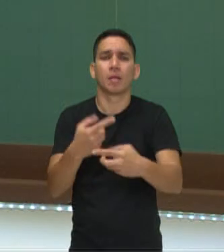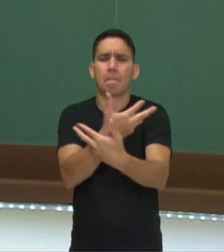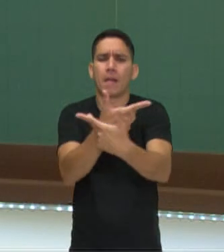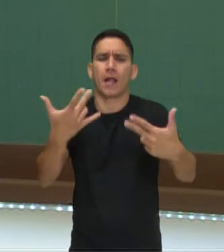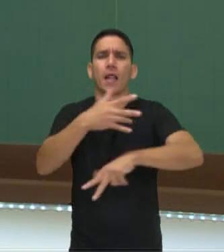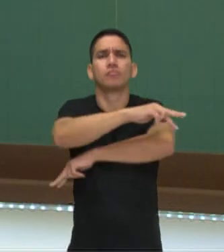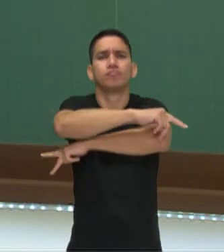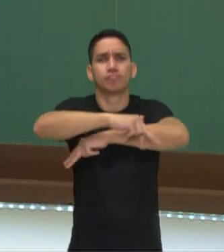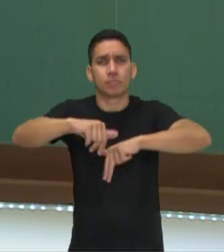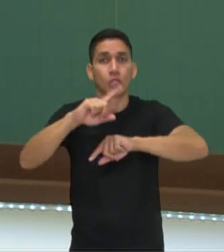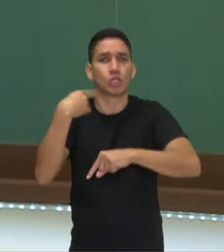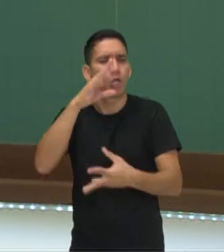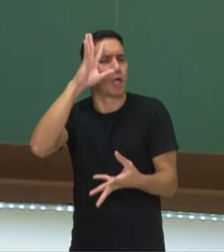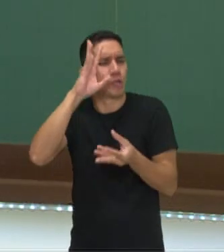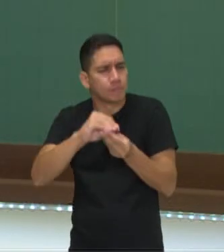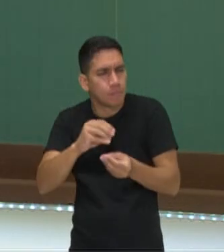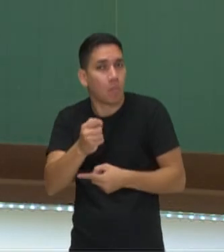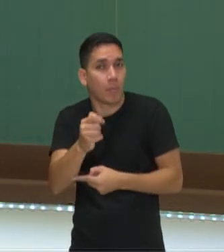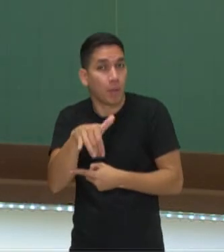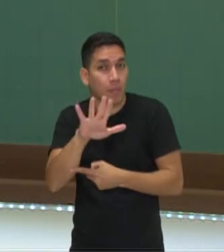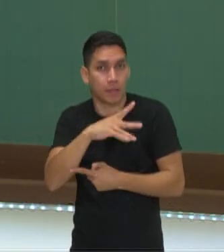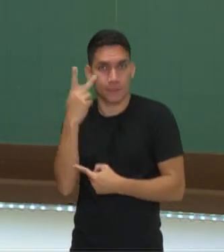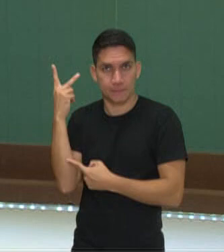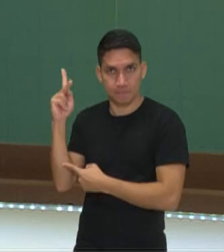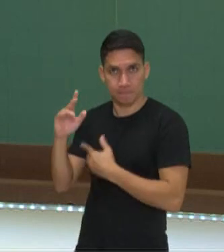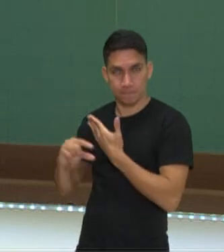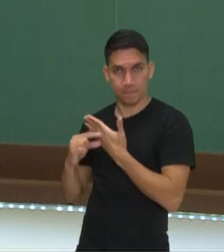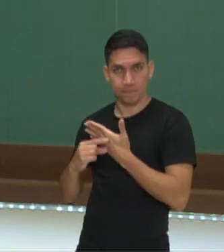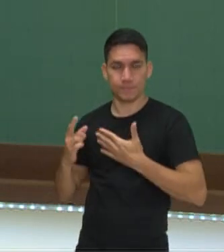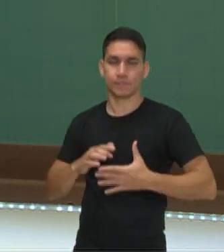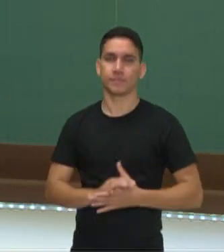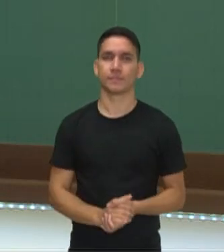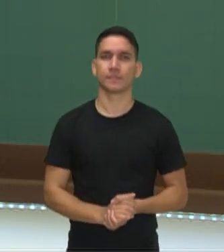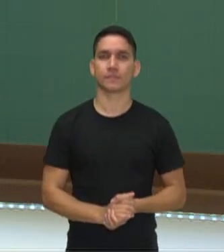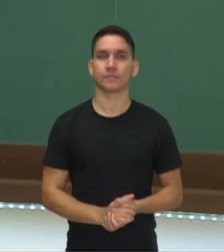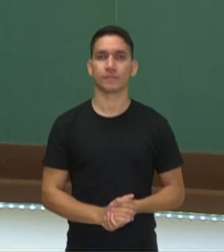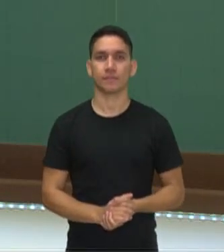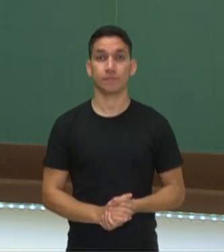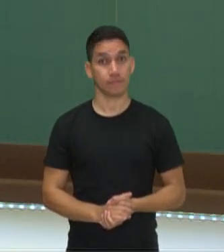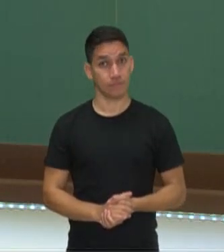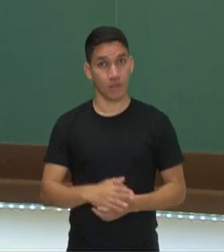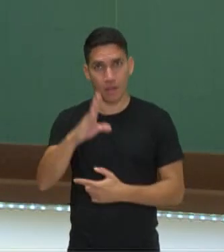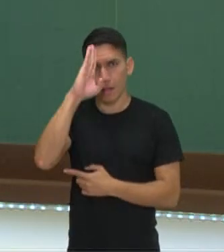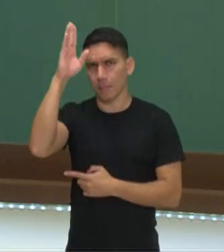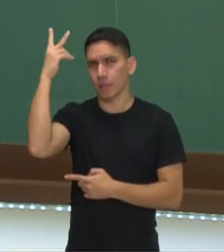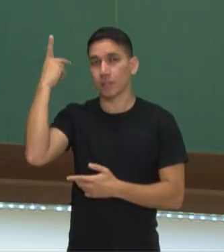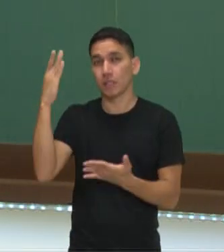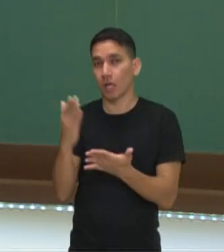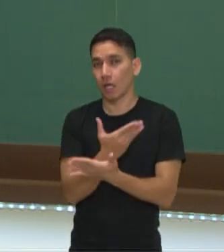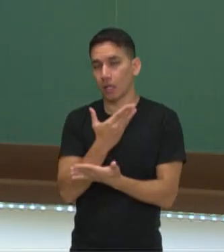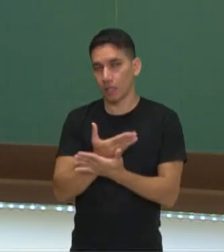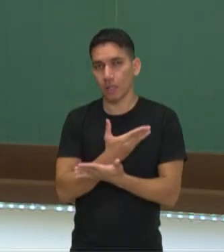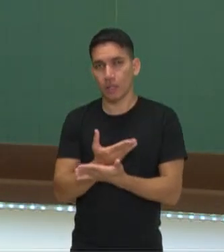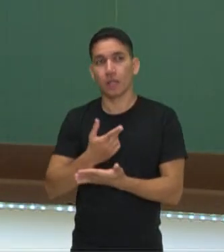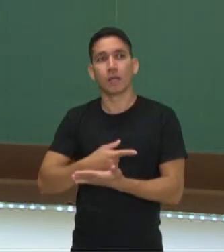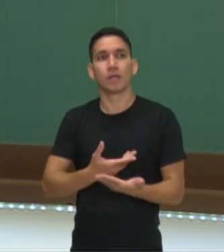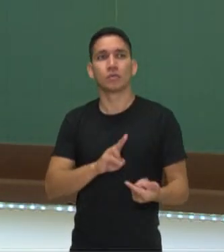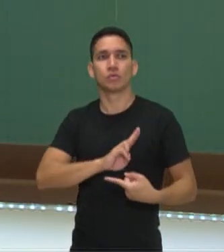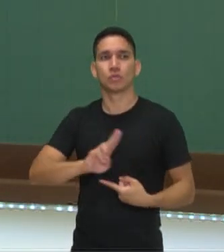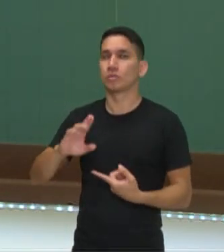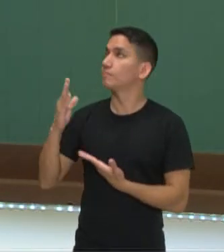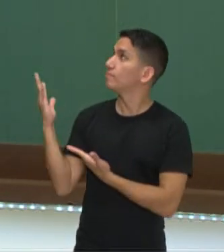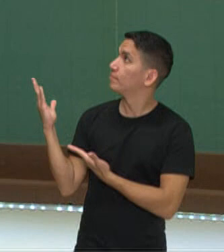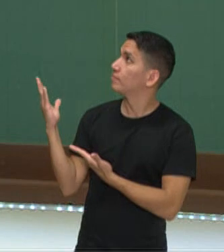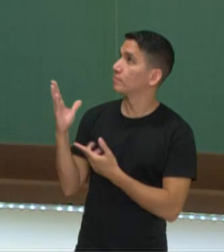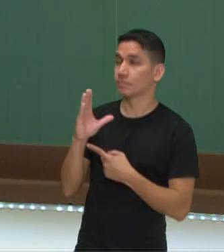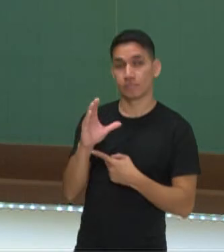étnica. Então nós vamos conhecer um pouco agora a obra desse autor. A principal obra do Gilberto Freire é Casa Grande